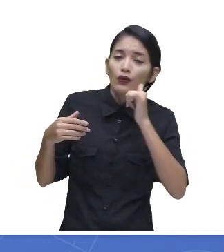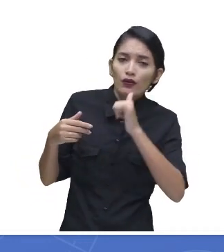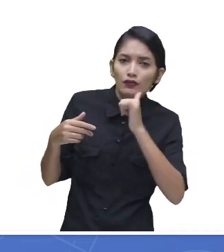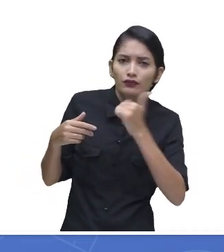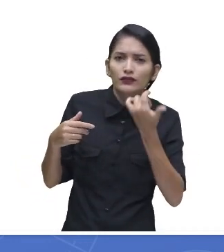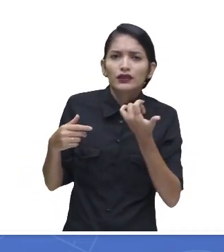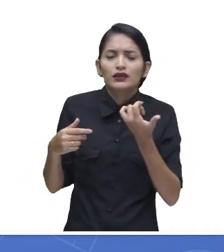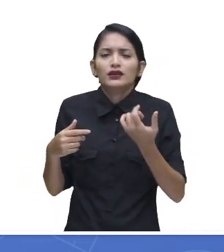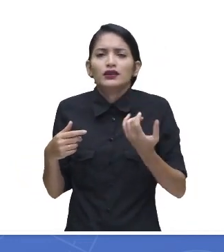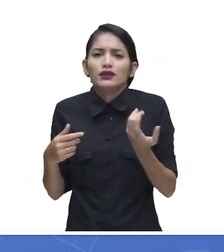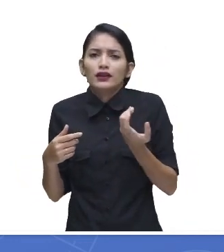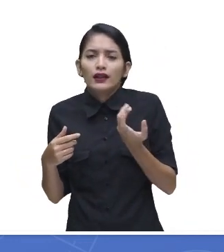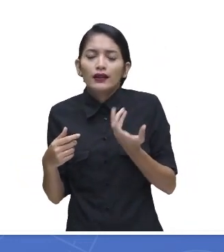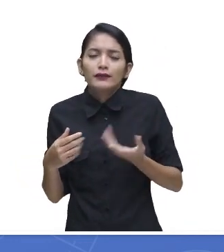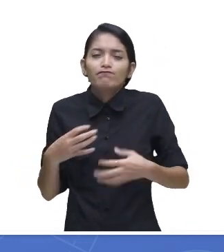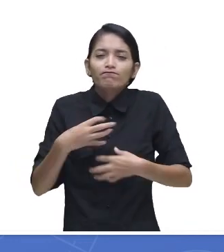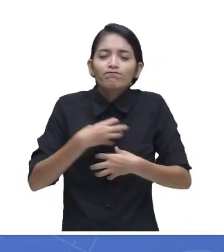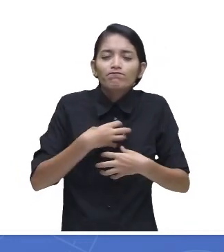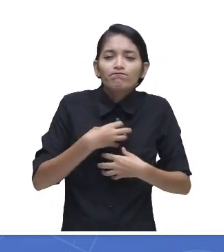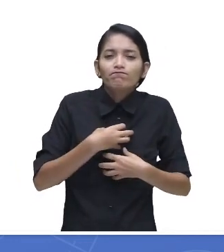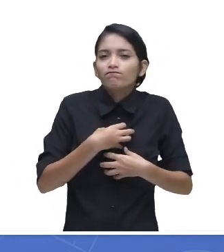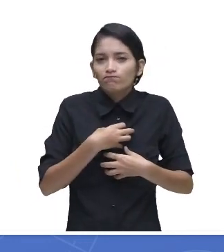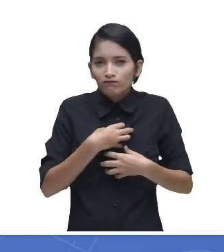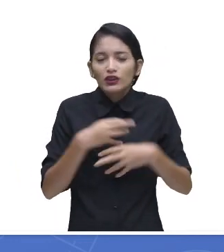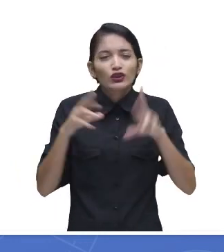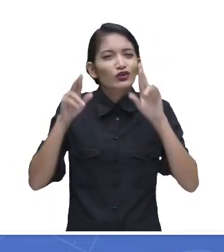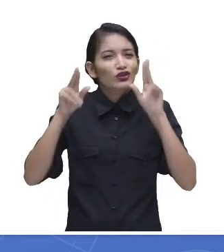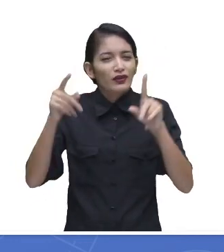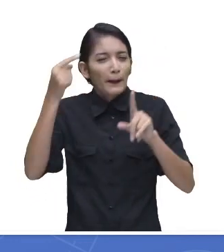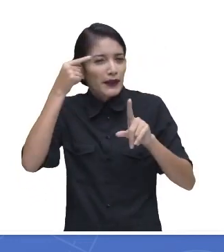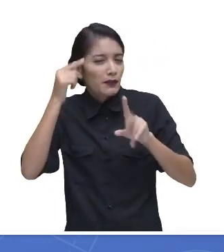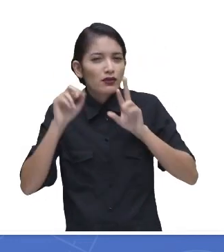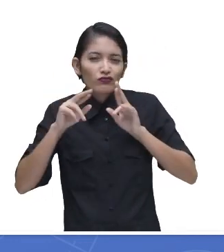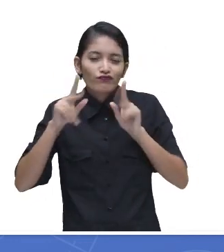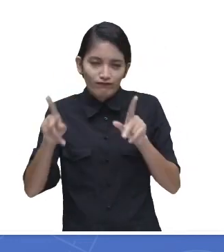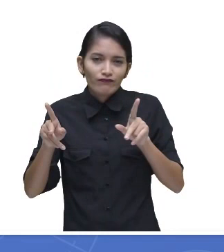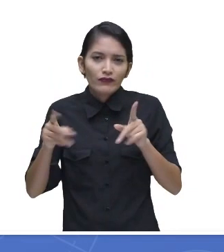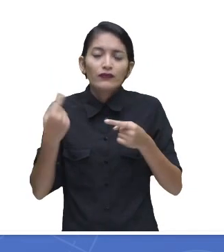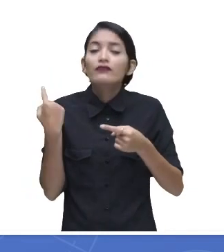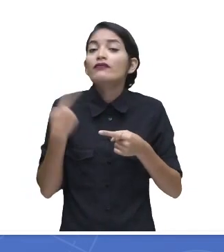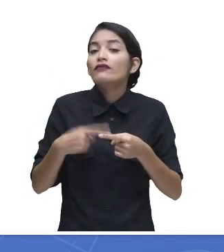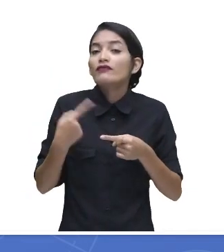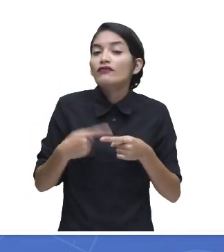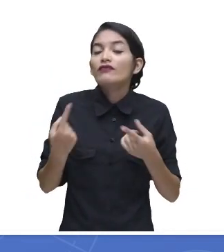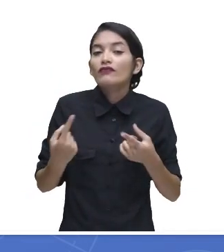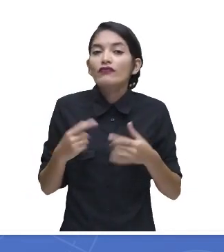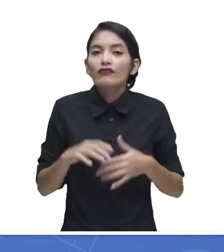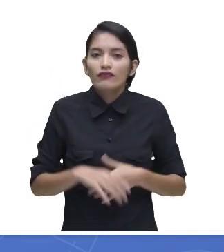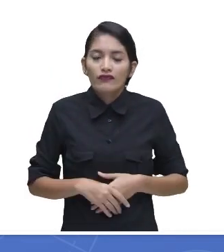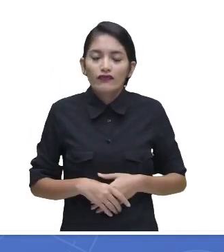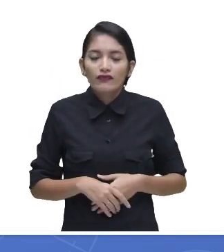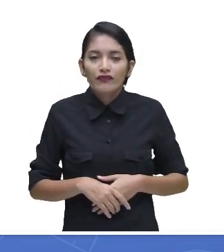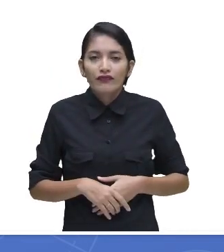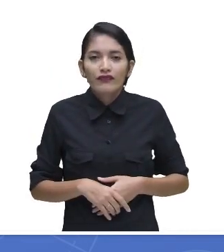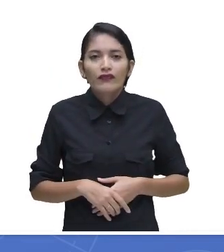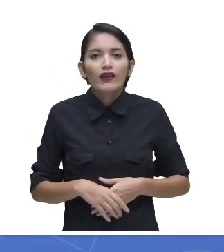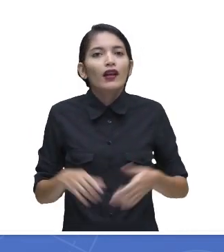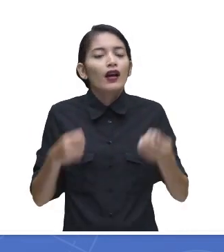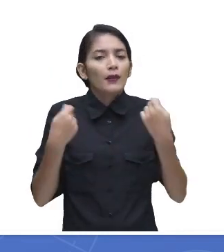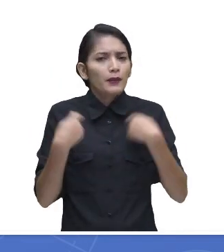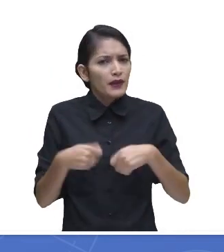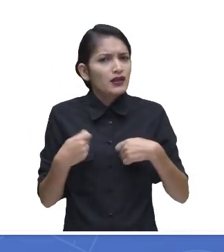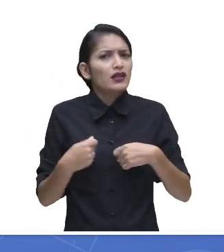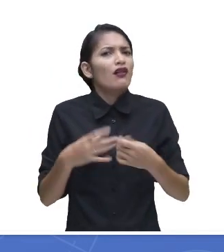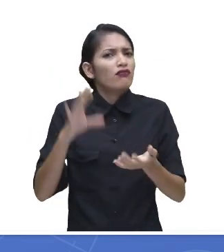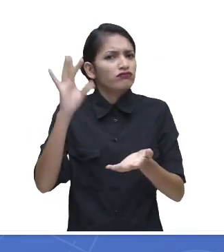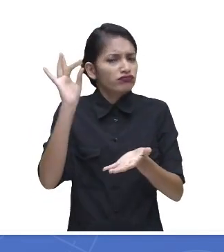Ignorância, queridos alunos. Por que ignorância? Porque seria necessário atingir o verdadeiro